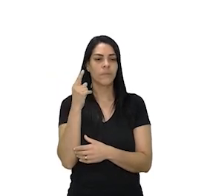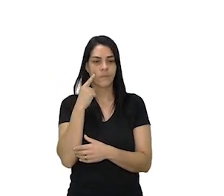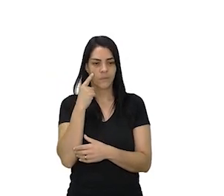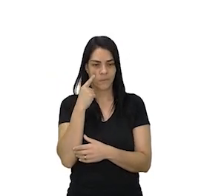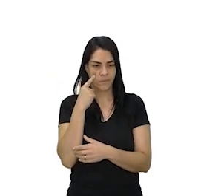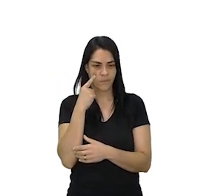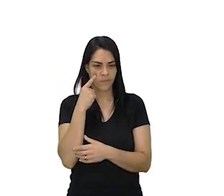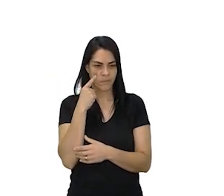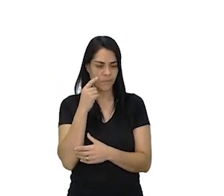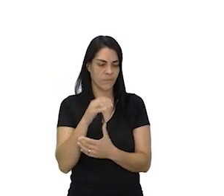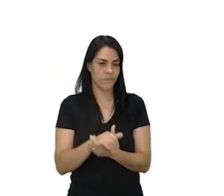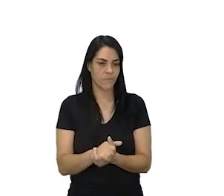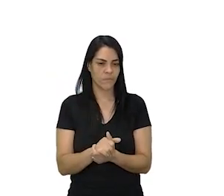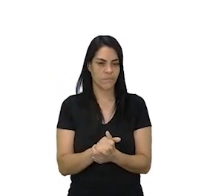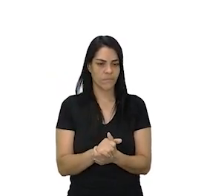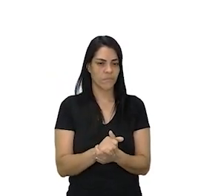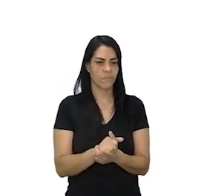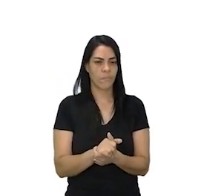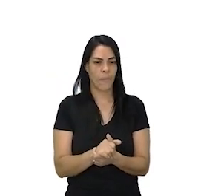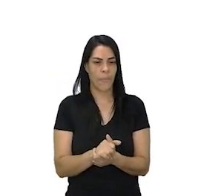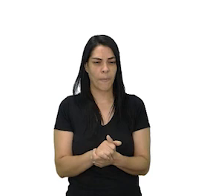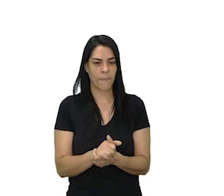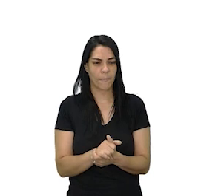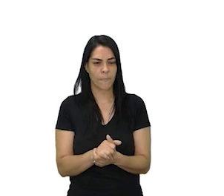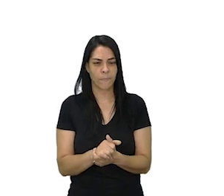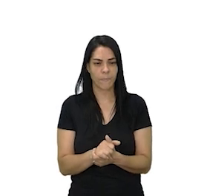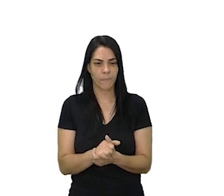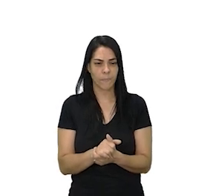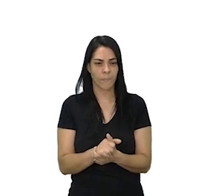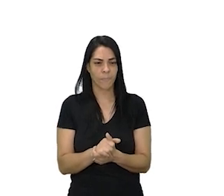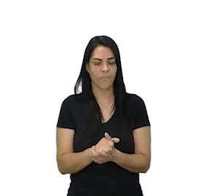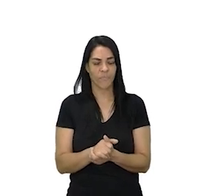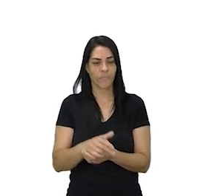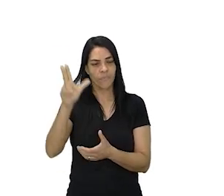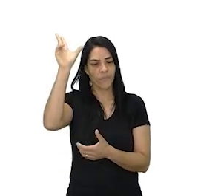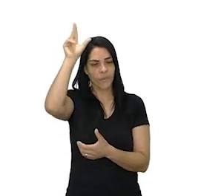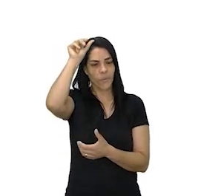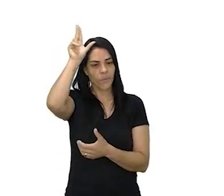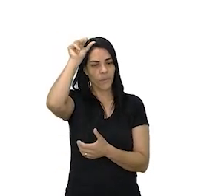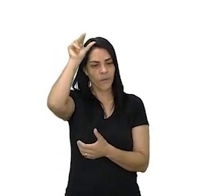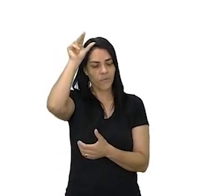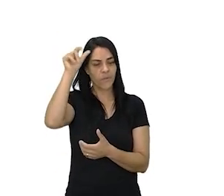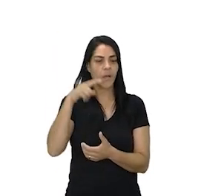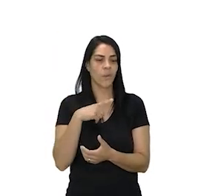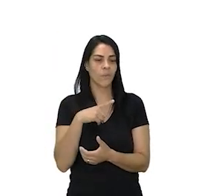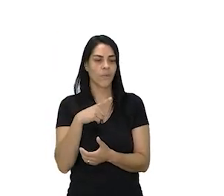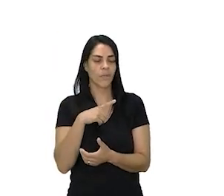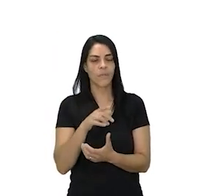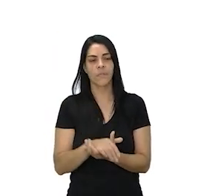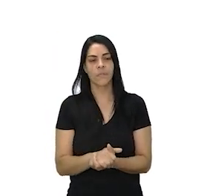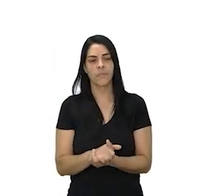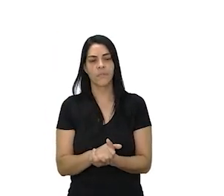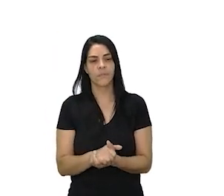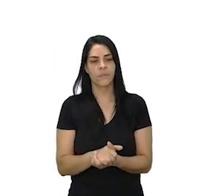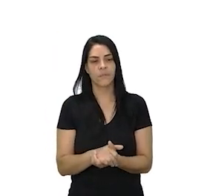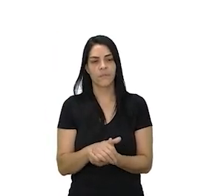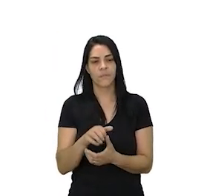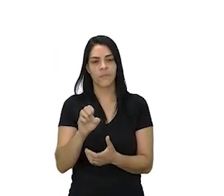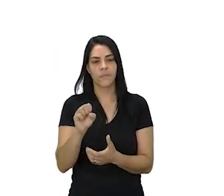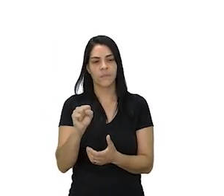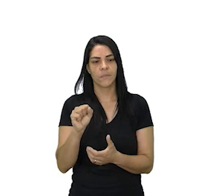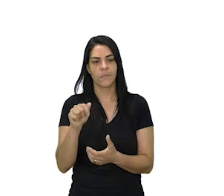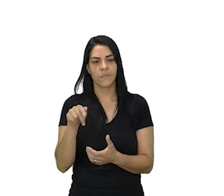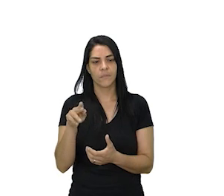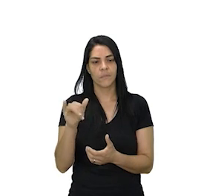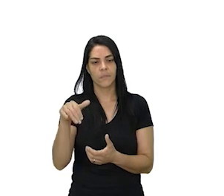eu tenho um potro ou um cavalo, aqui eu tenho esquilo, aqui